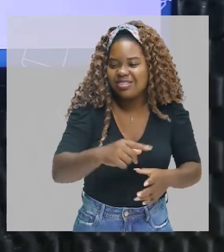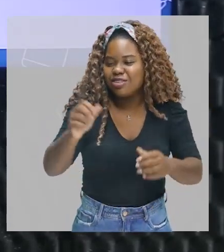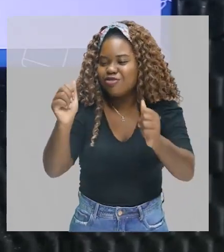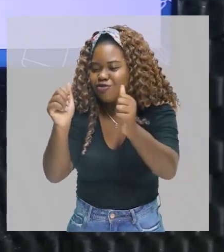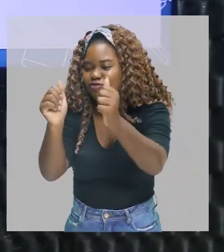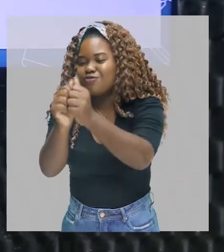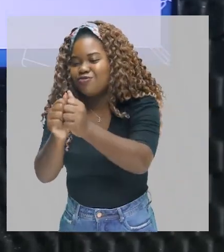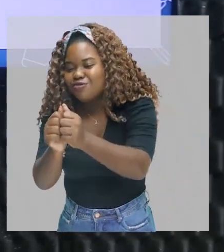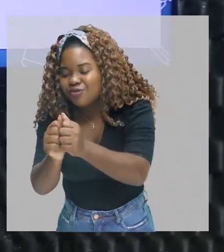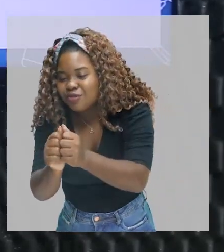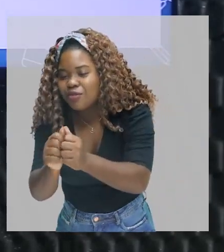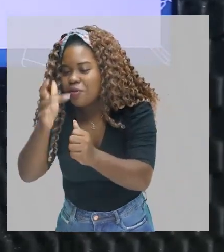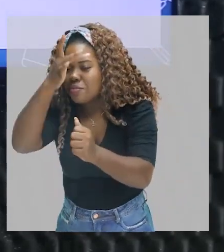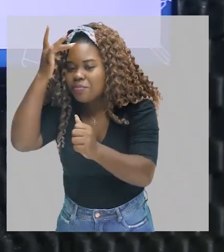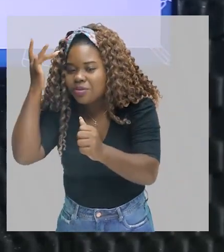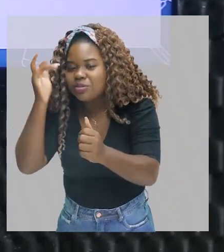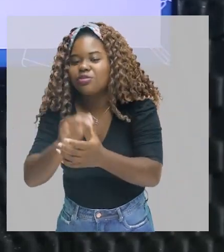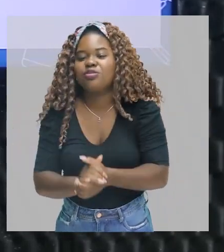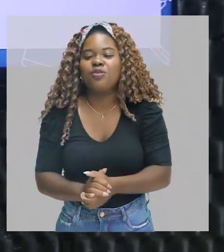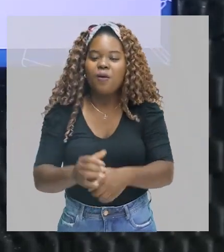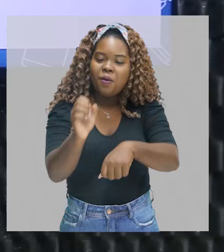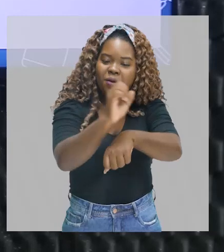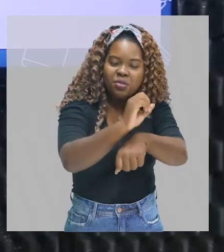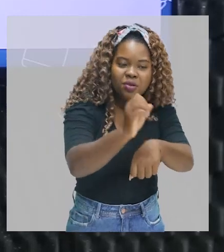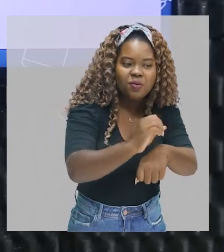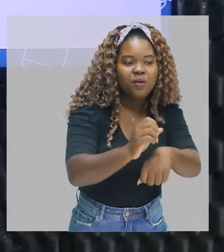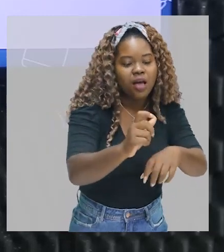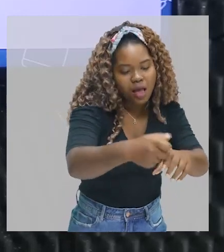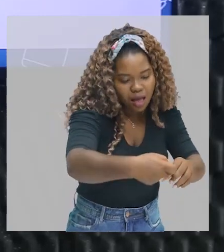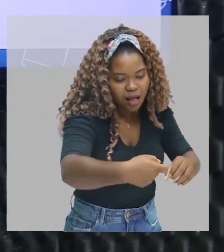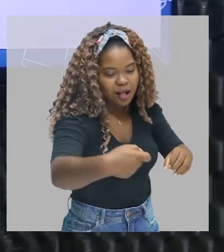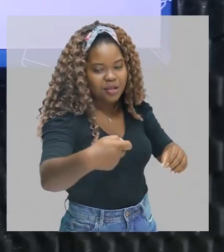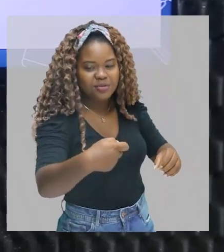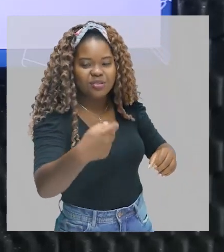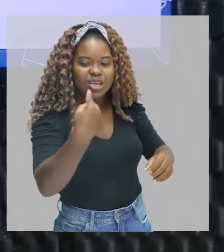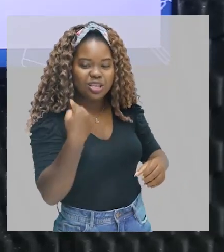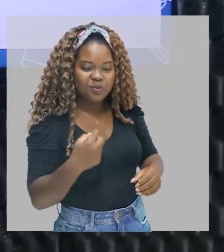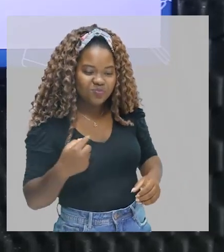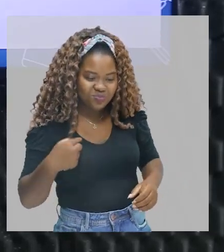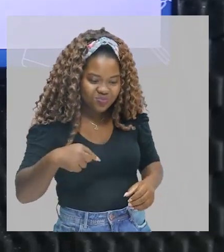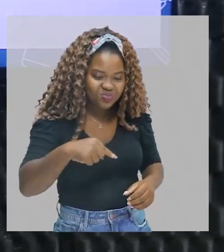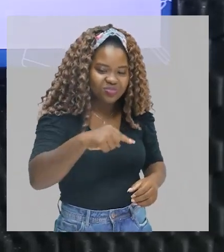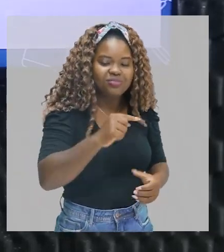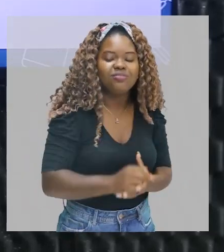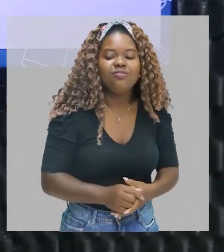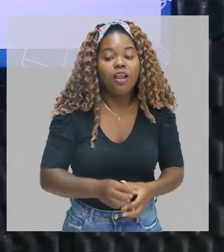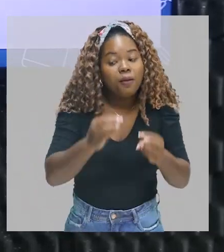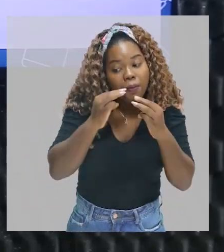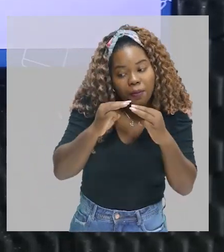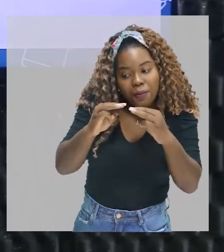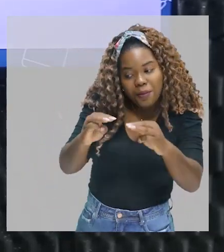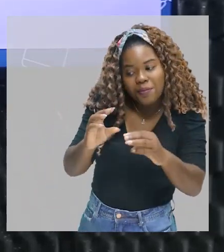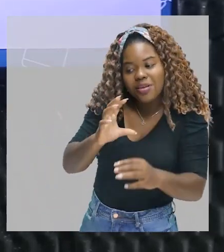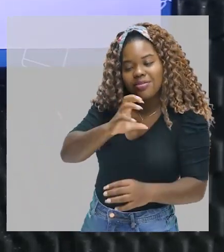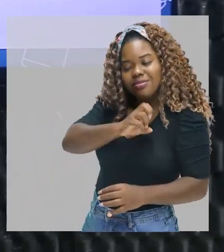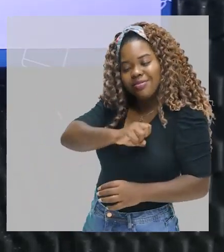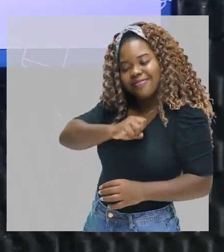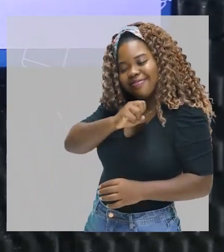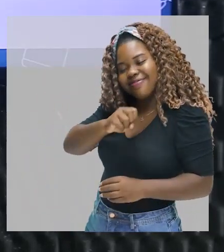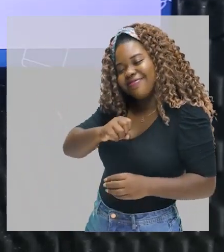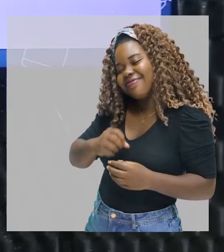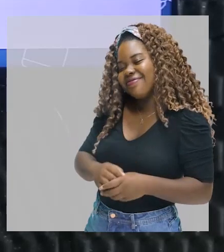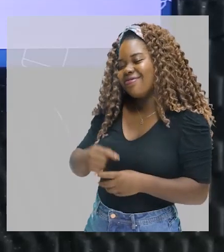carro, gentilmente, puxa a cadeira para nós sentarmos à mesa, não é assim? Manda uma mensagem de WhatsApp, uma carinha